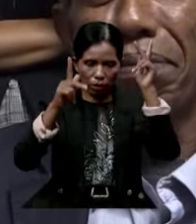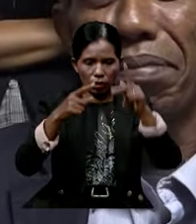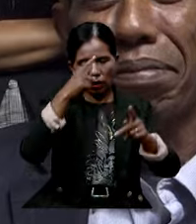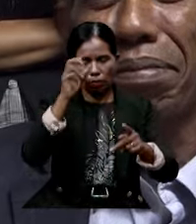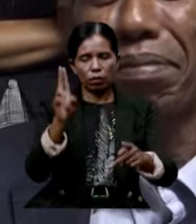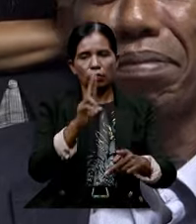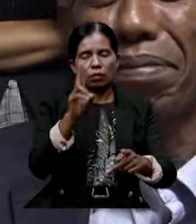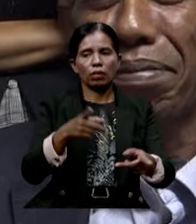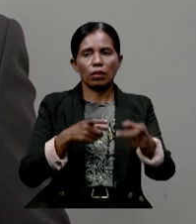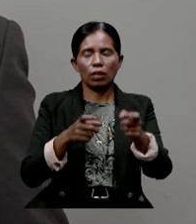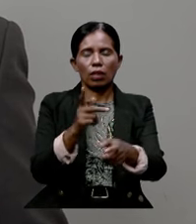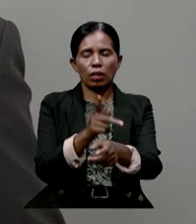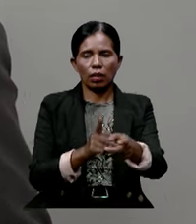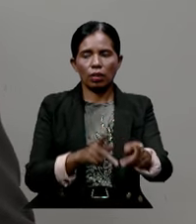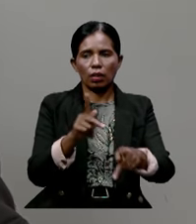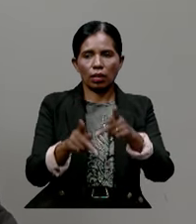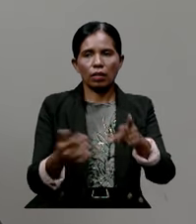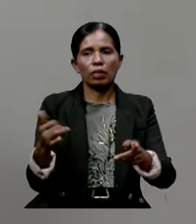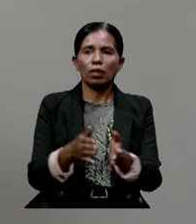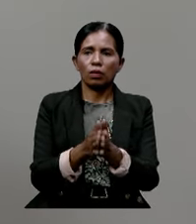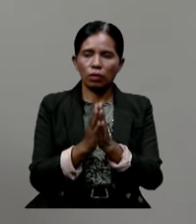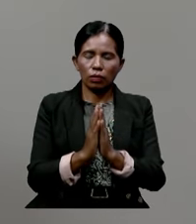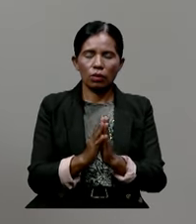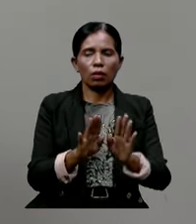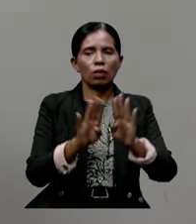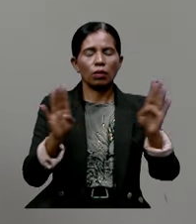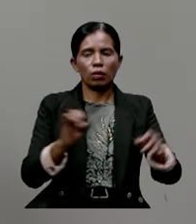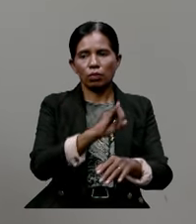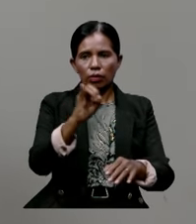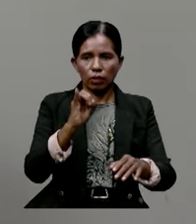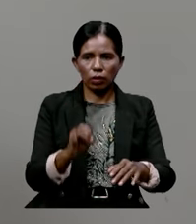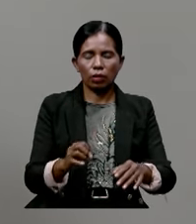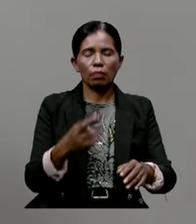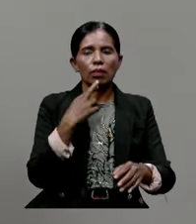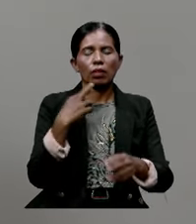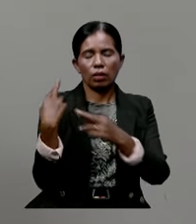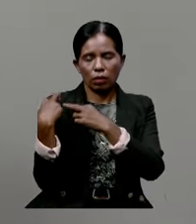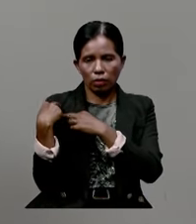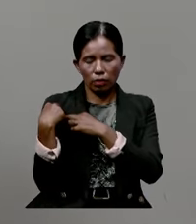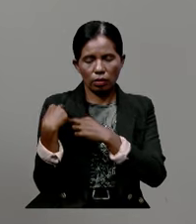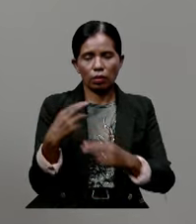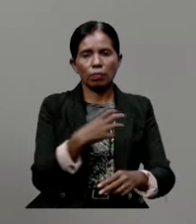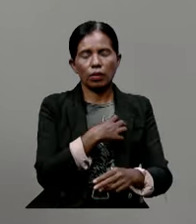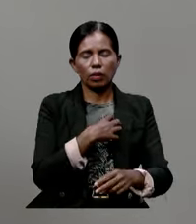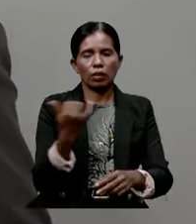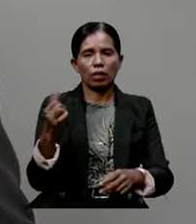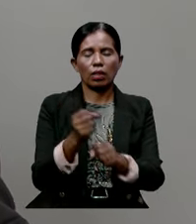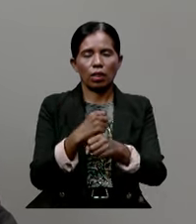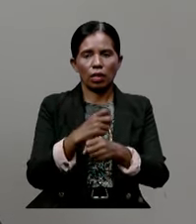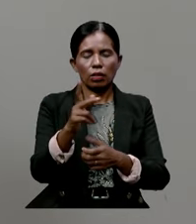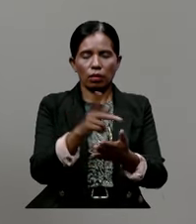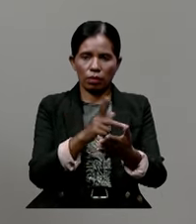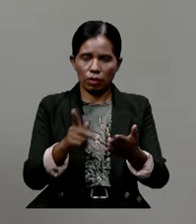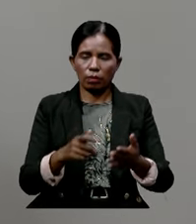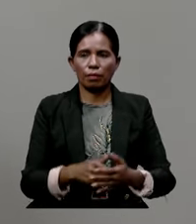usa arma hakane kema tamba ne sira husu atu lok investigação no nebele responsabilize nia acto crime lamenta teve